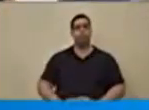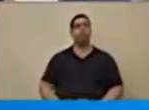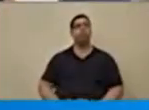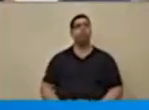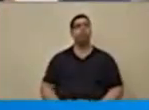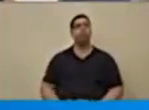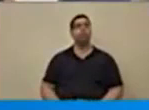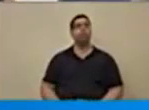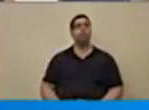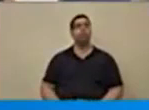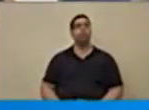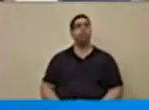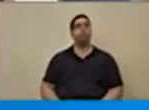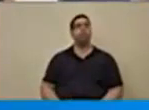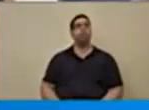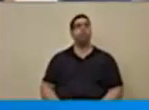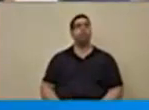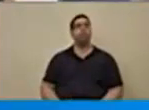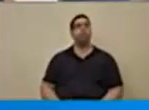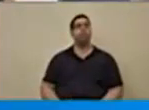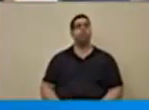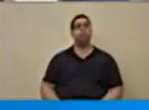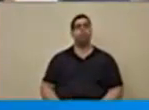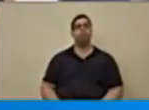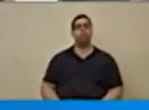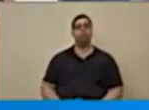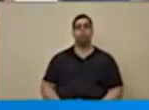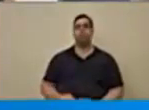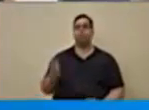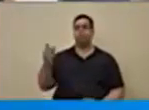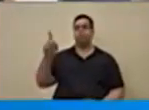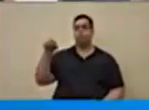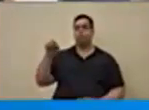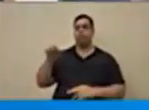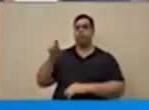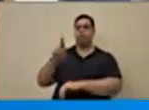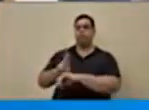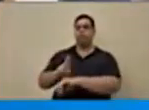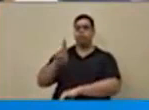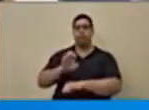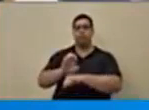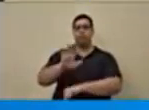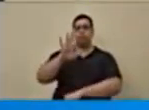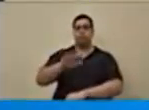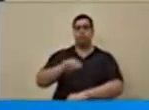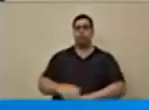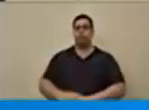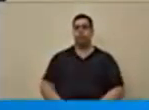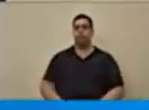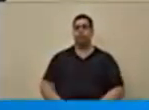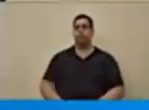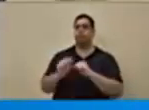Senhor Luciano, o senhor como representante dos moradores do Jardim Esperança, tenha